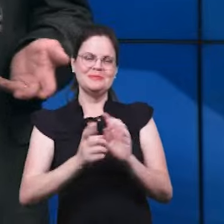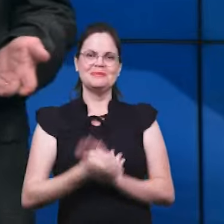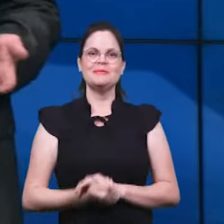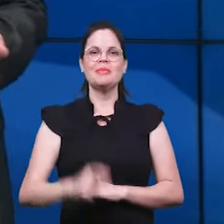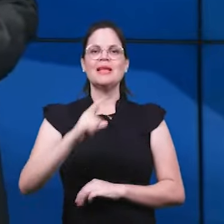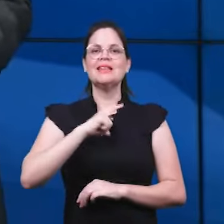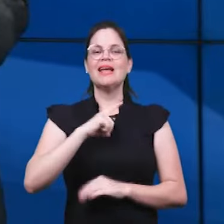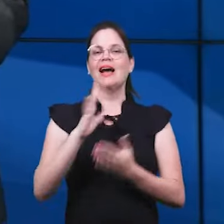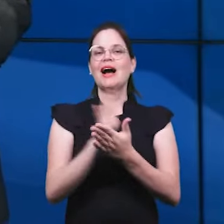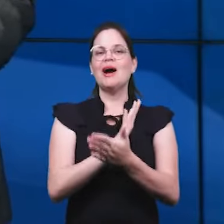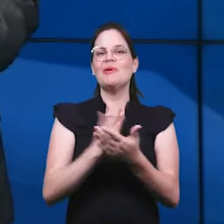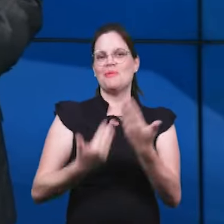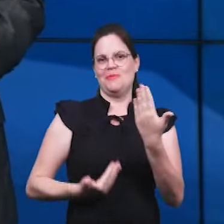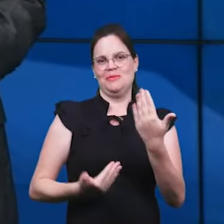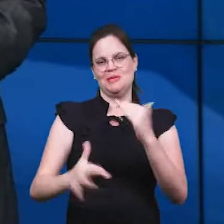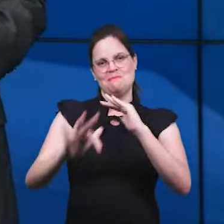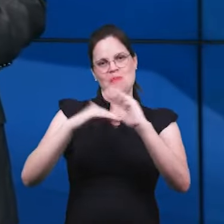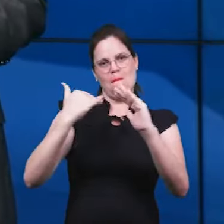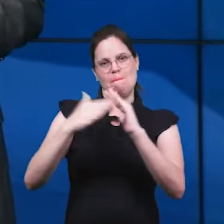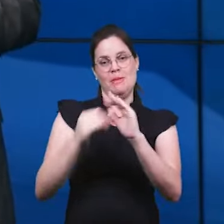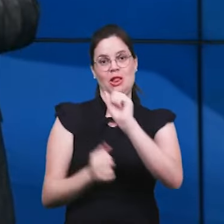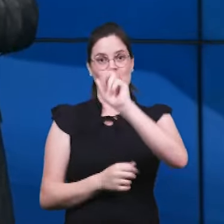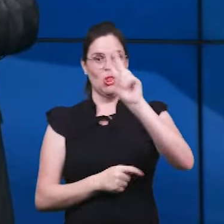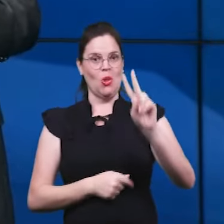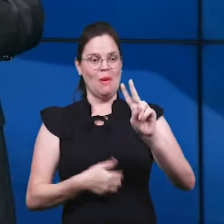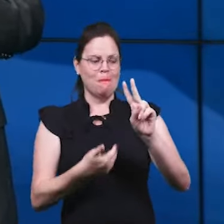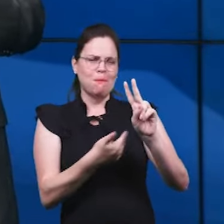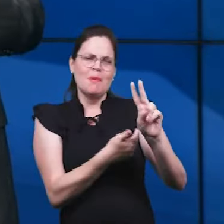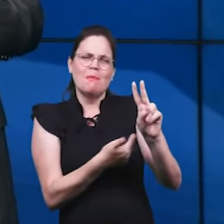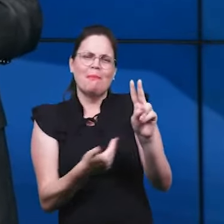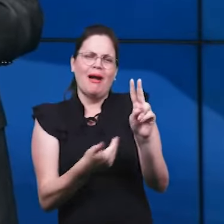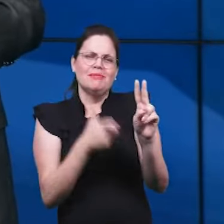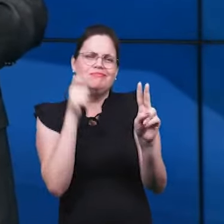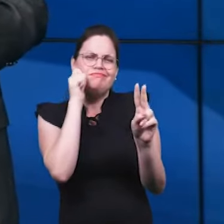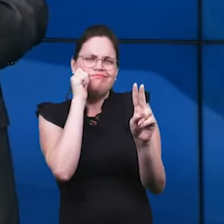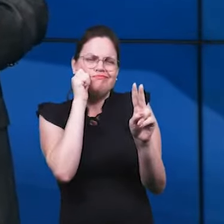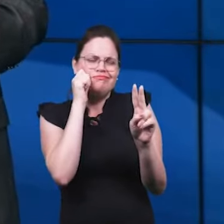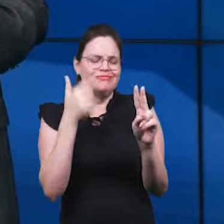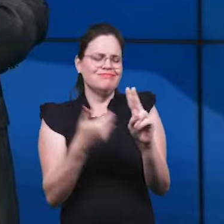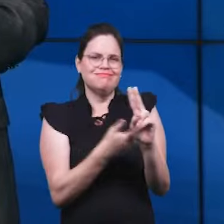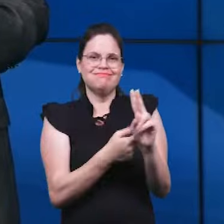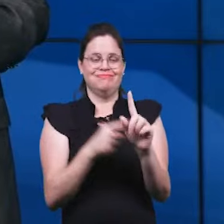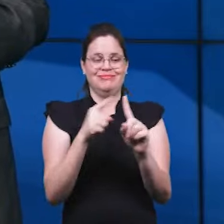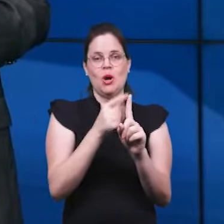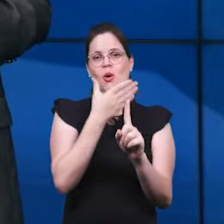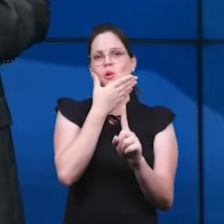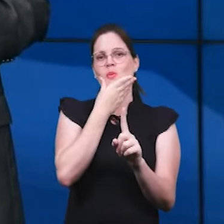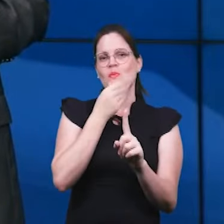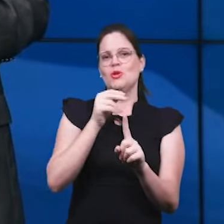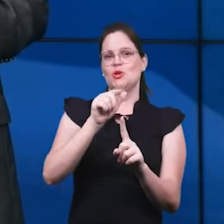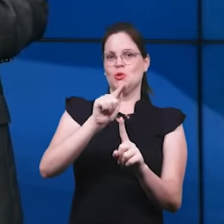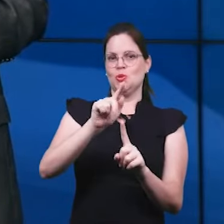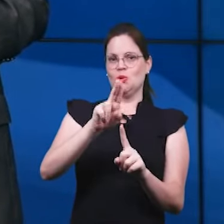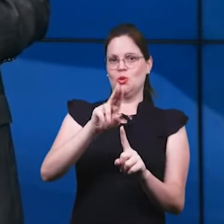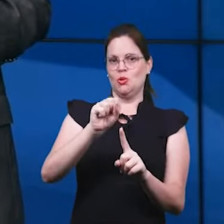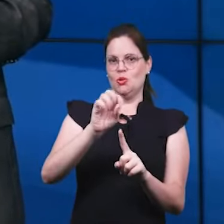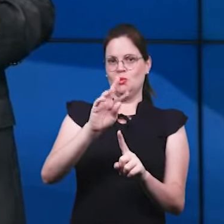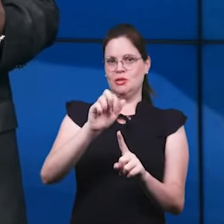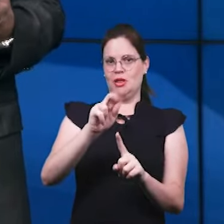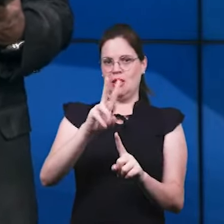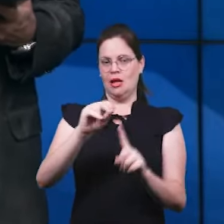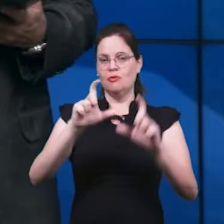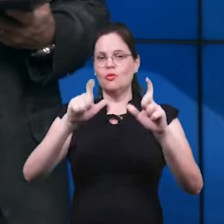temos aqui uma participação notável de dois bebês, né? Nós temos aqui o Gustavo, que é lá do Rio de